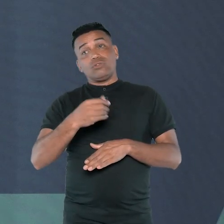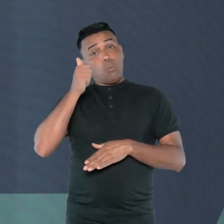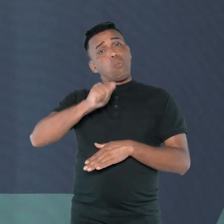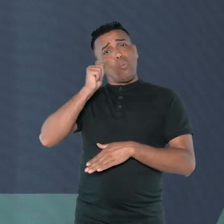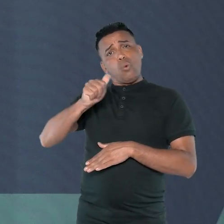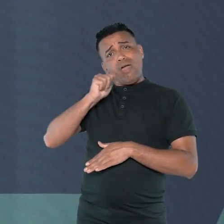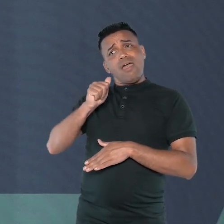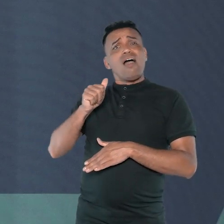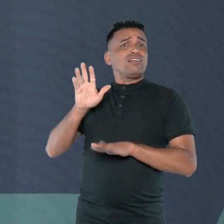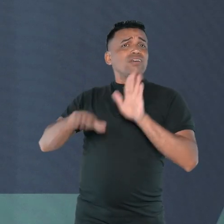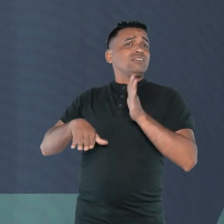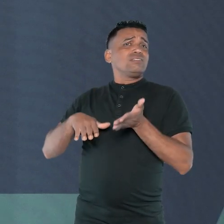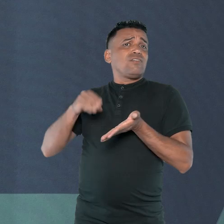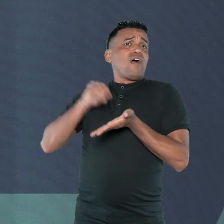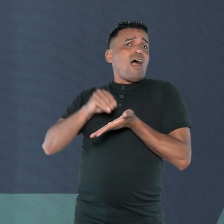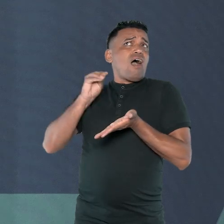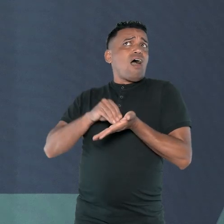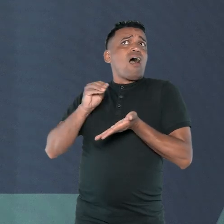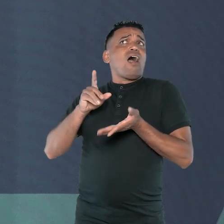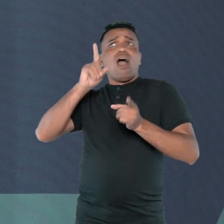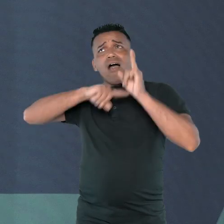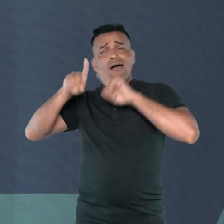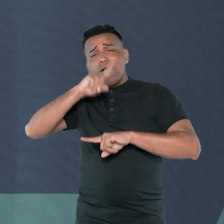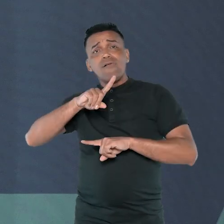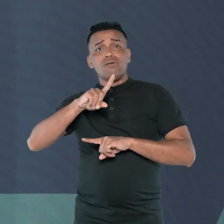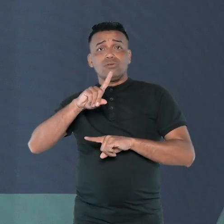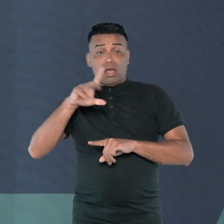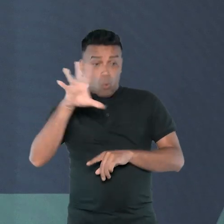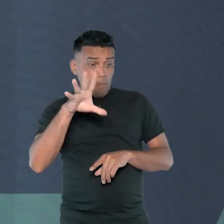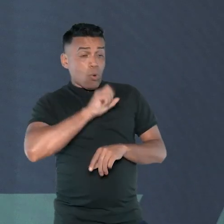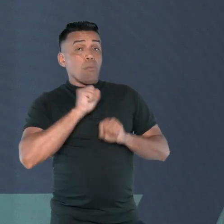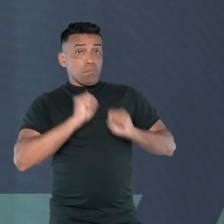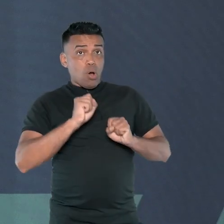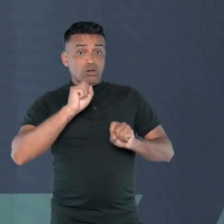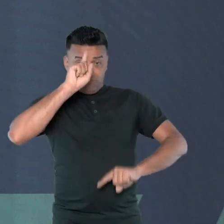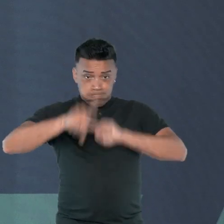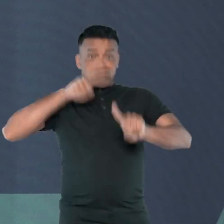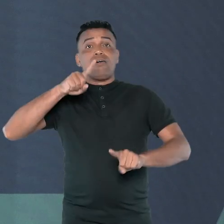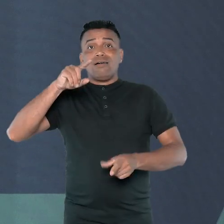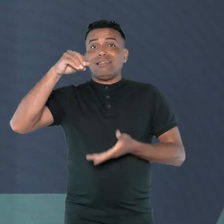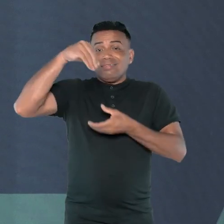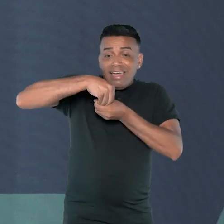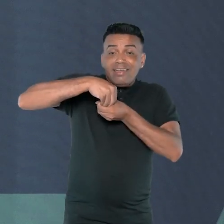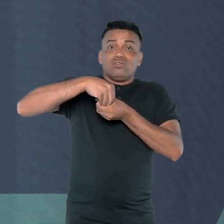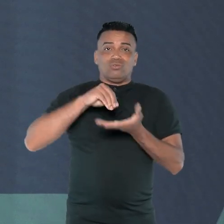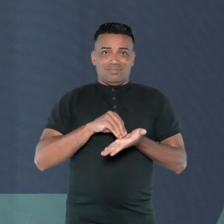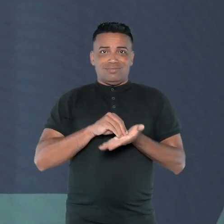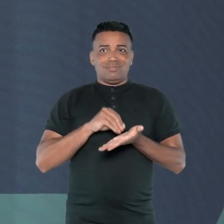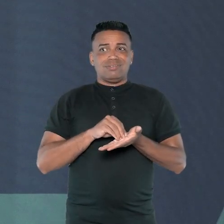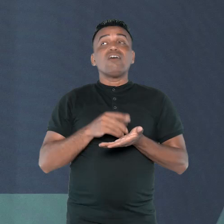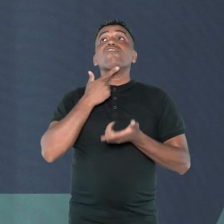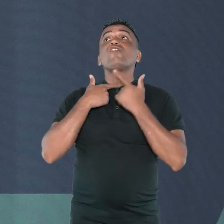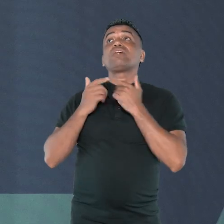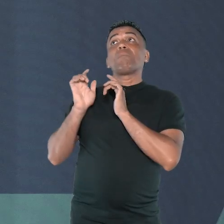suficientemente faltante. Ainda que o amor possa suprir algo da falta, abdicar de seu desejo